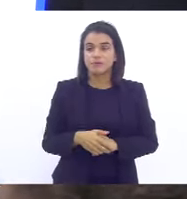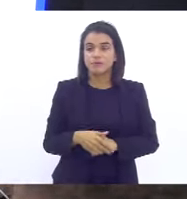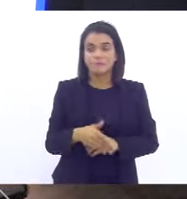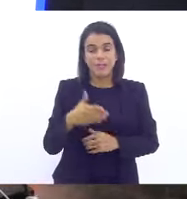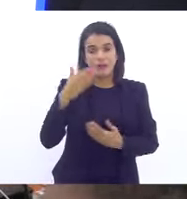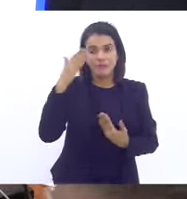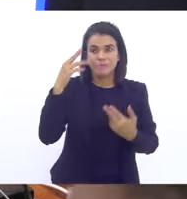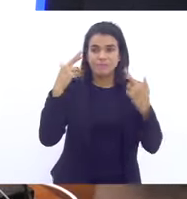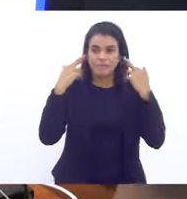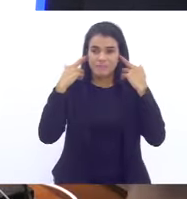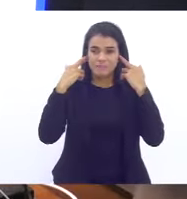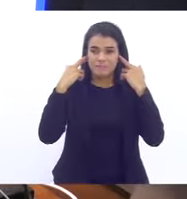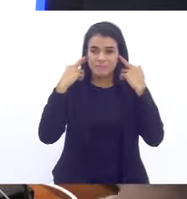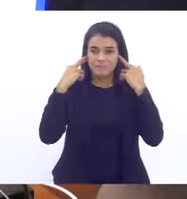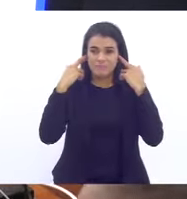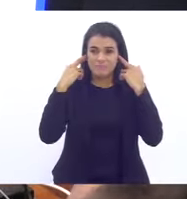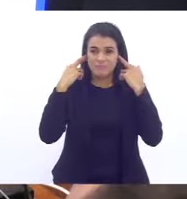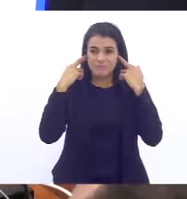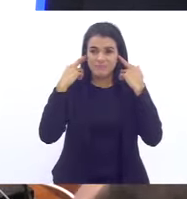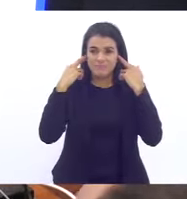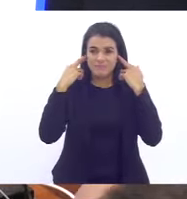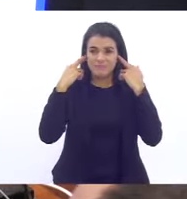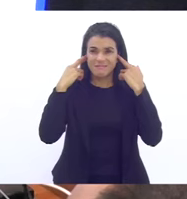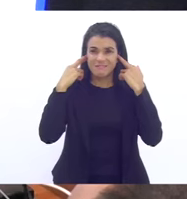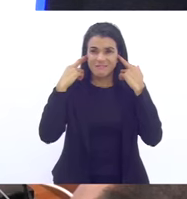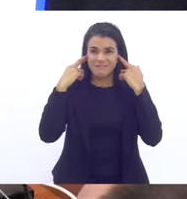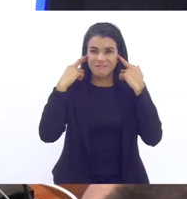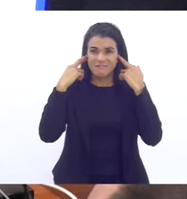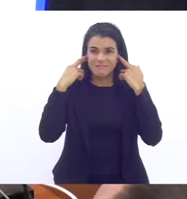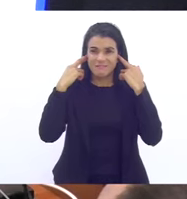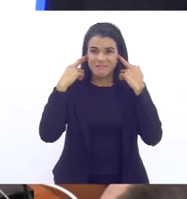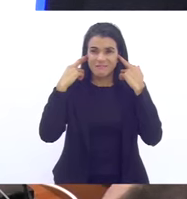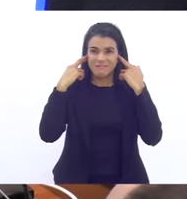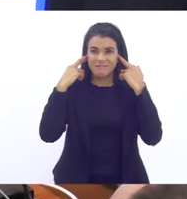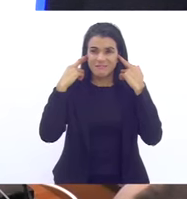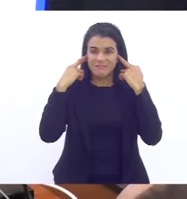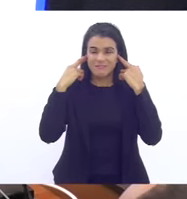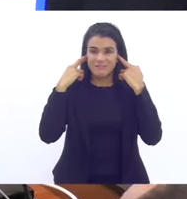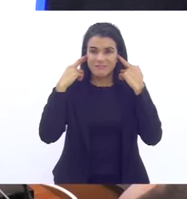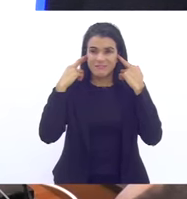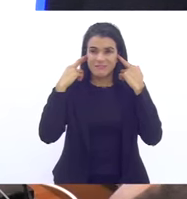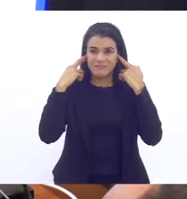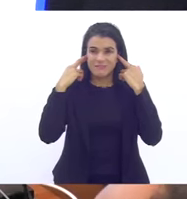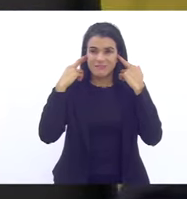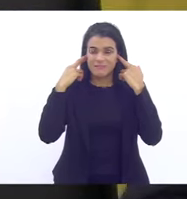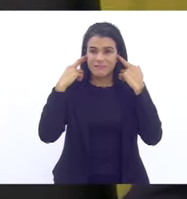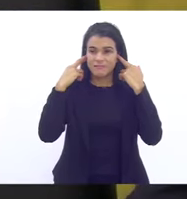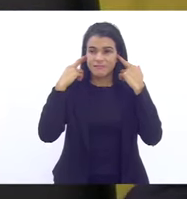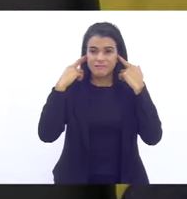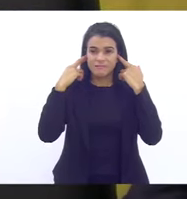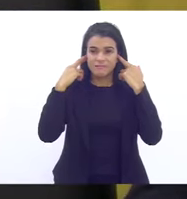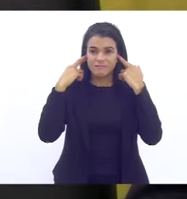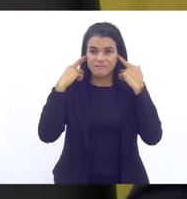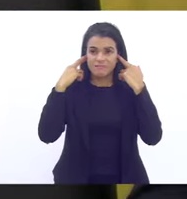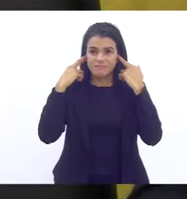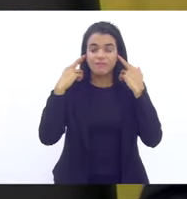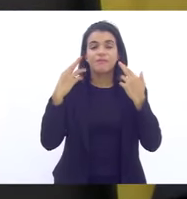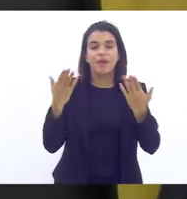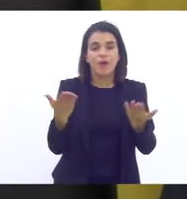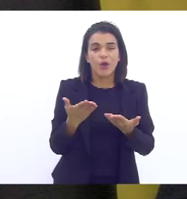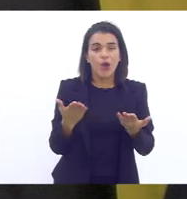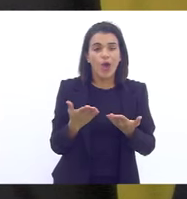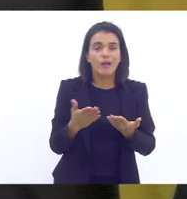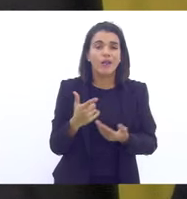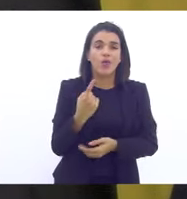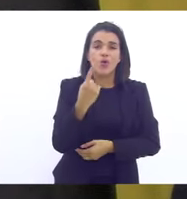pessoa, cumprimento a mesa. Lembrando que nós estamos aqui particularmente com 1/3 do parlamento aqui presente